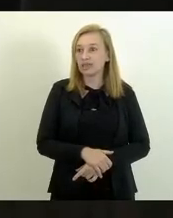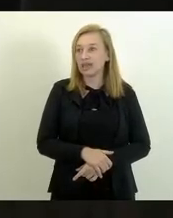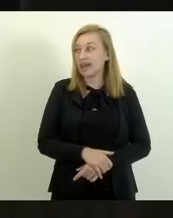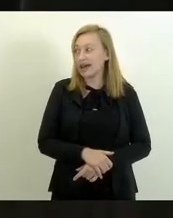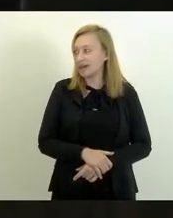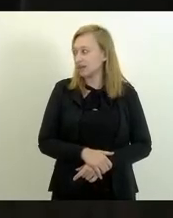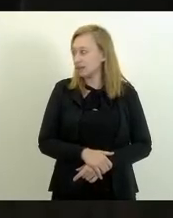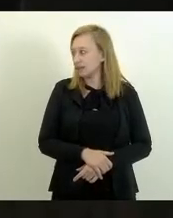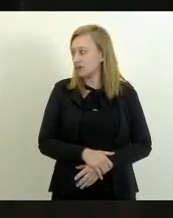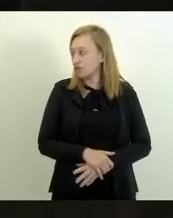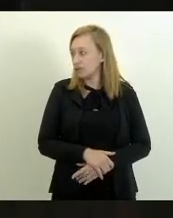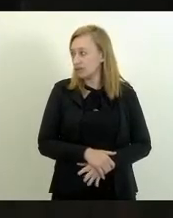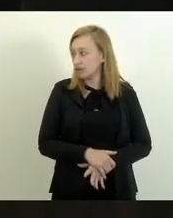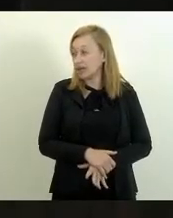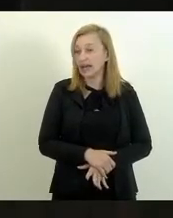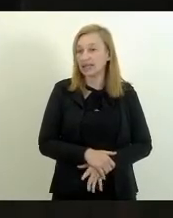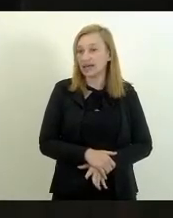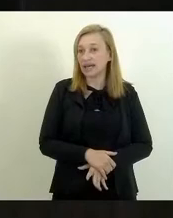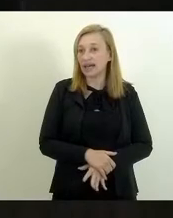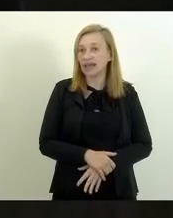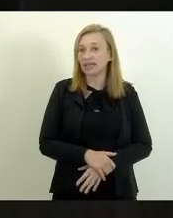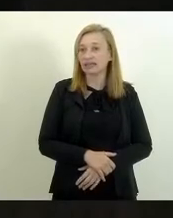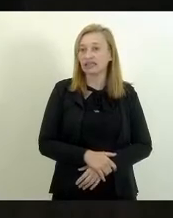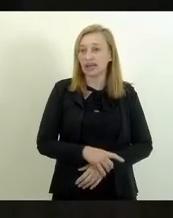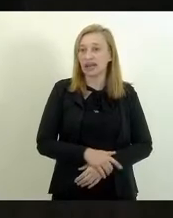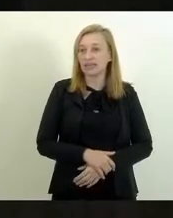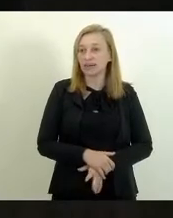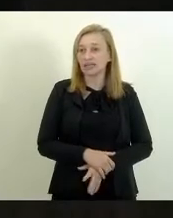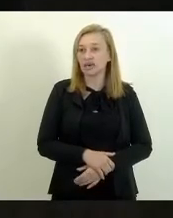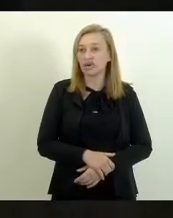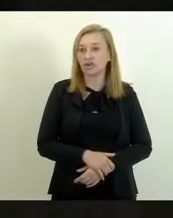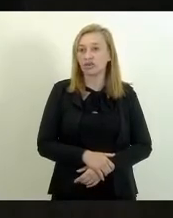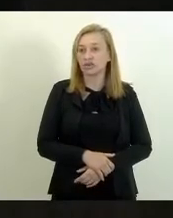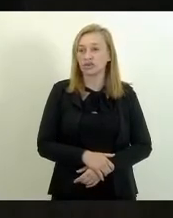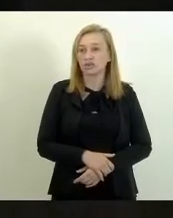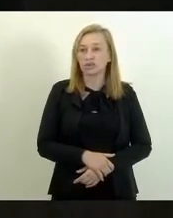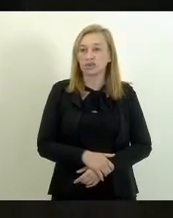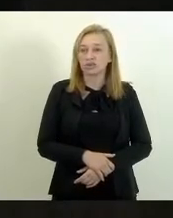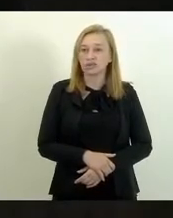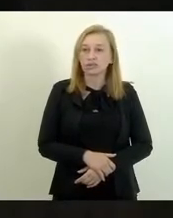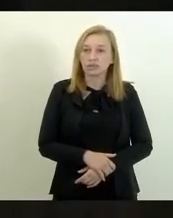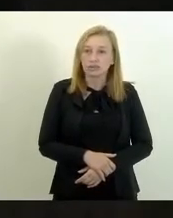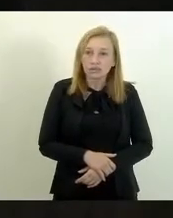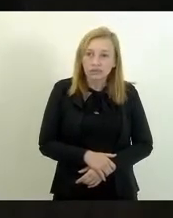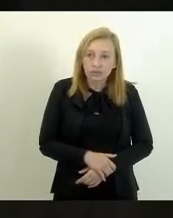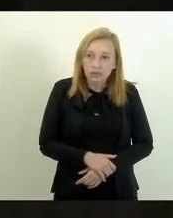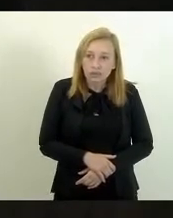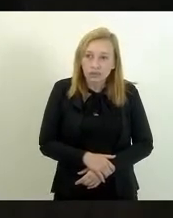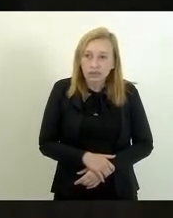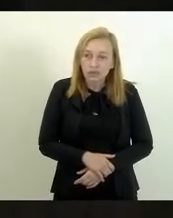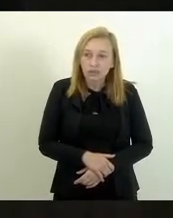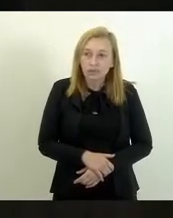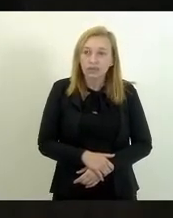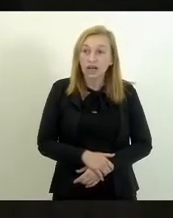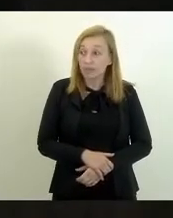Nada mais a tratar na ordem do dia. A presidência chama a atenção dos senhores parlamentares